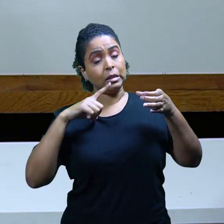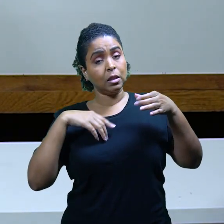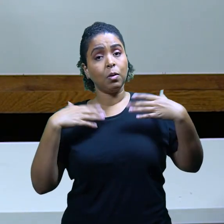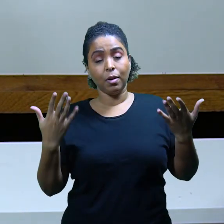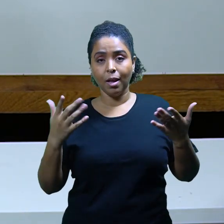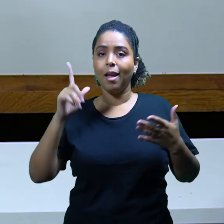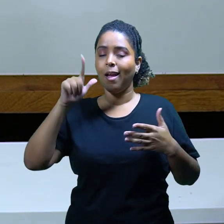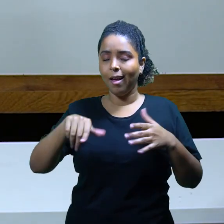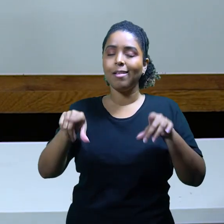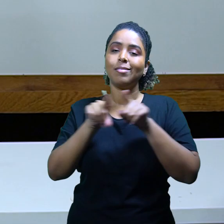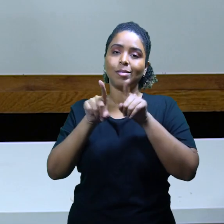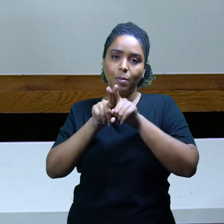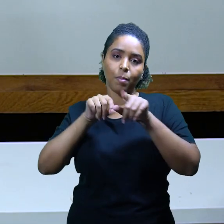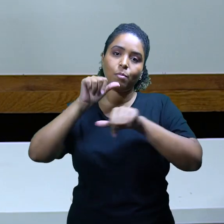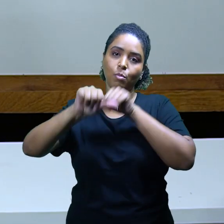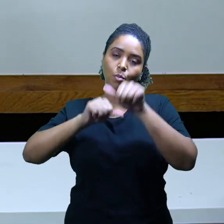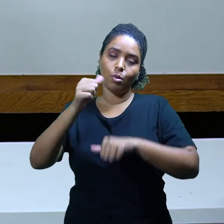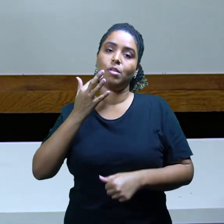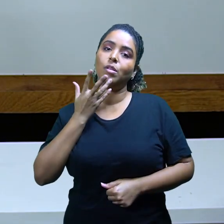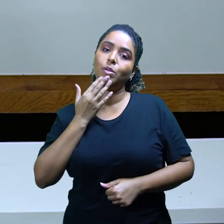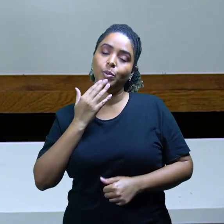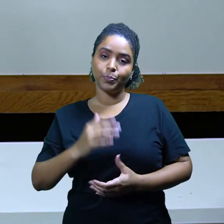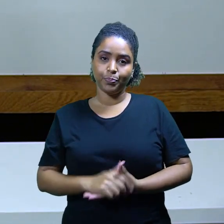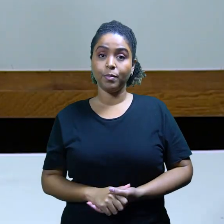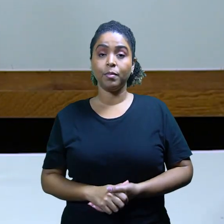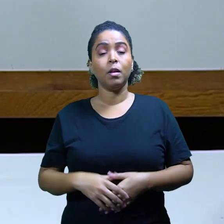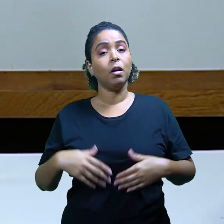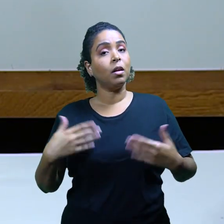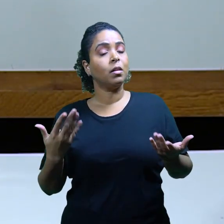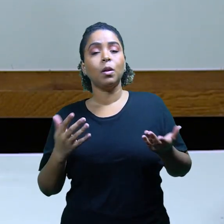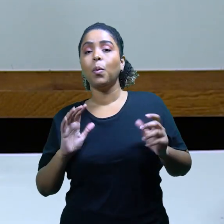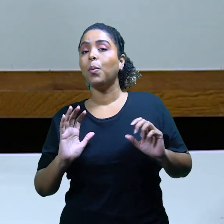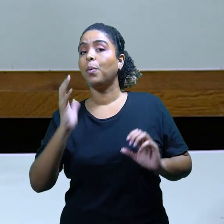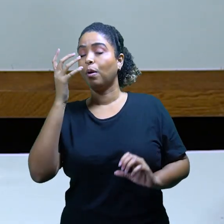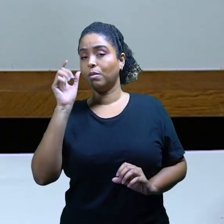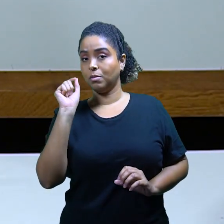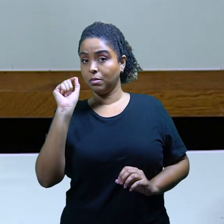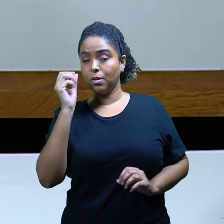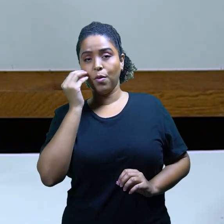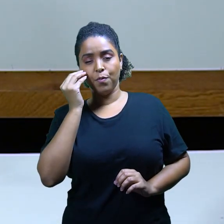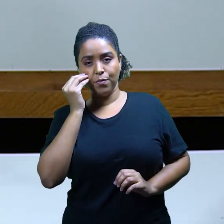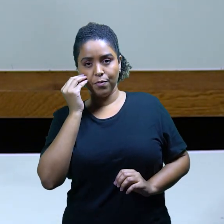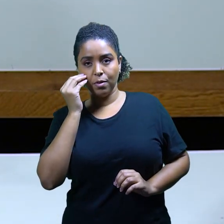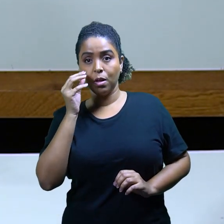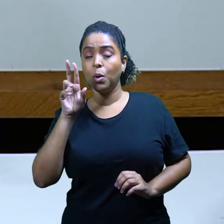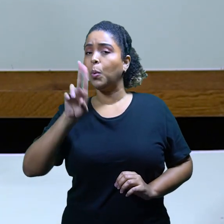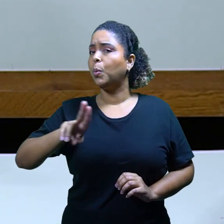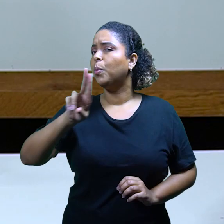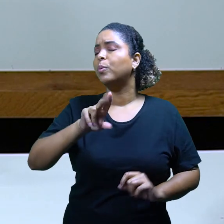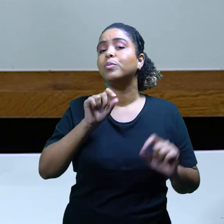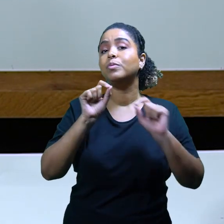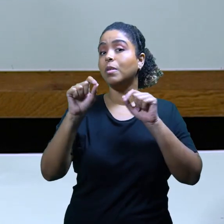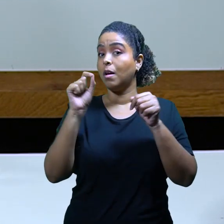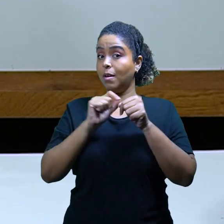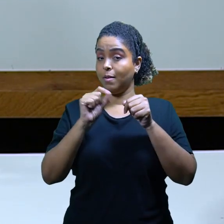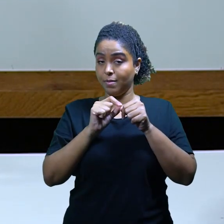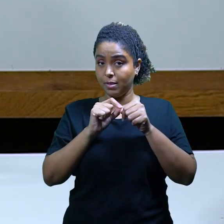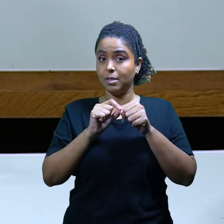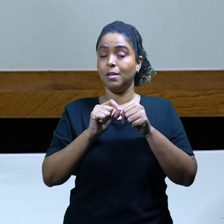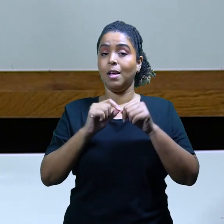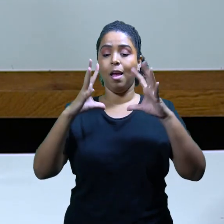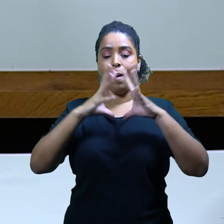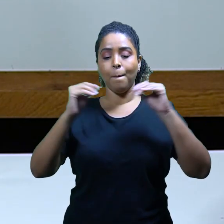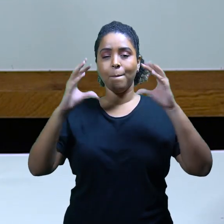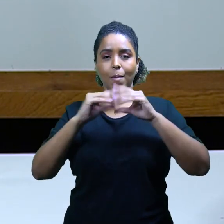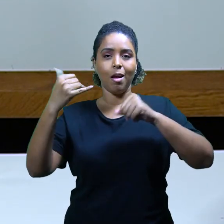uma característica de reação química é a mudança de coloração, tá? E aí, nesse caso, a gente vai observar o que a gente usou para essa reação